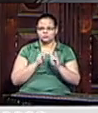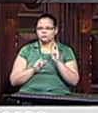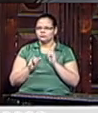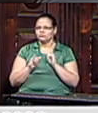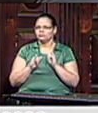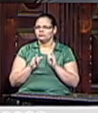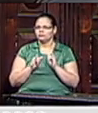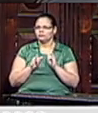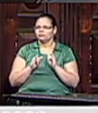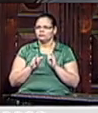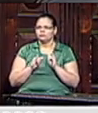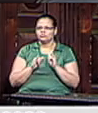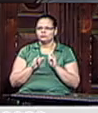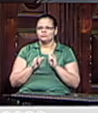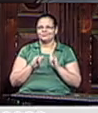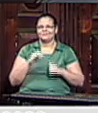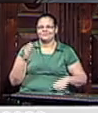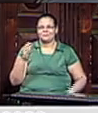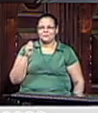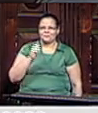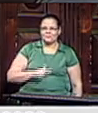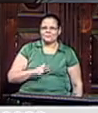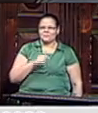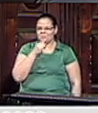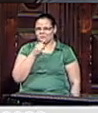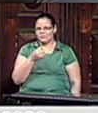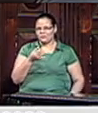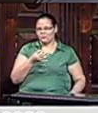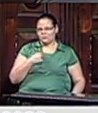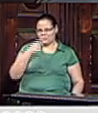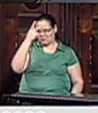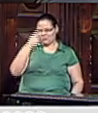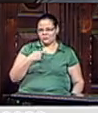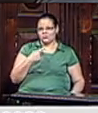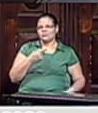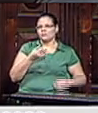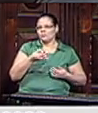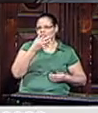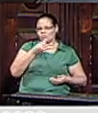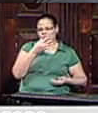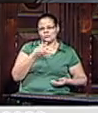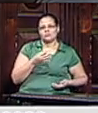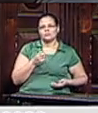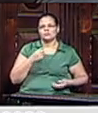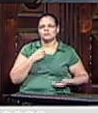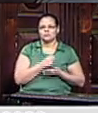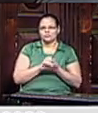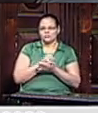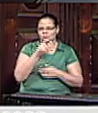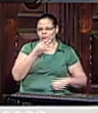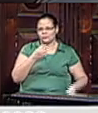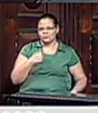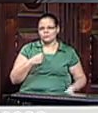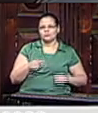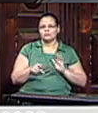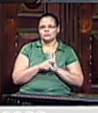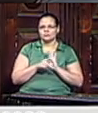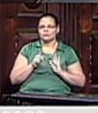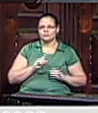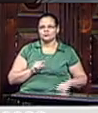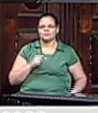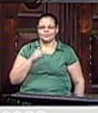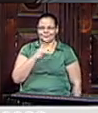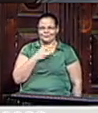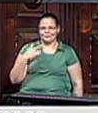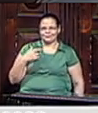os malefícios da automedicação no verso dos receituários médicos utilizado pela rede pública de saúde do Estado do Rio de Janeiro. Pareceres